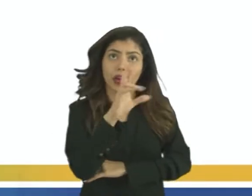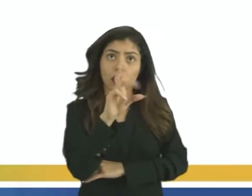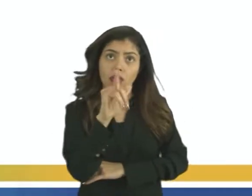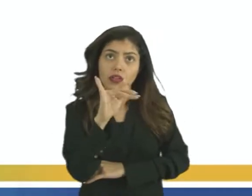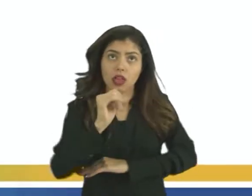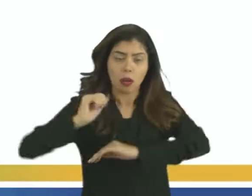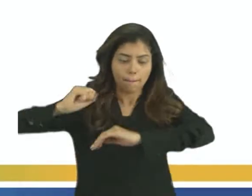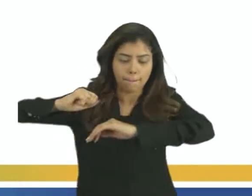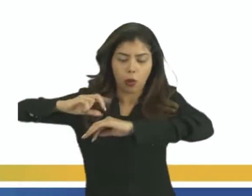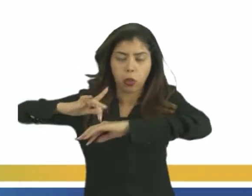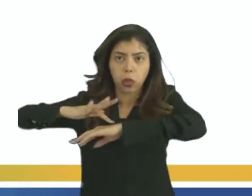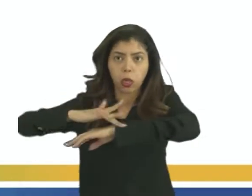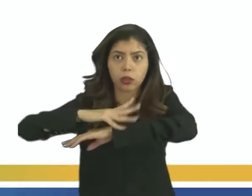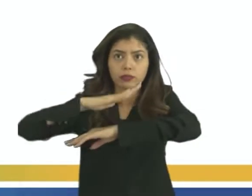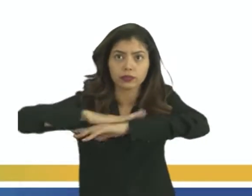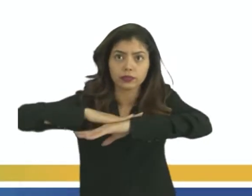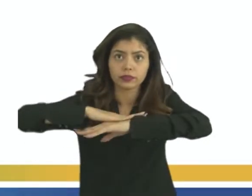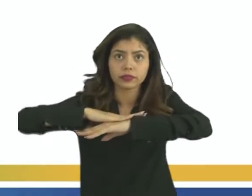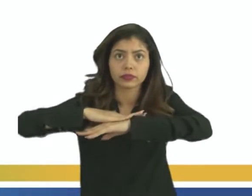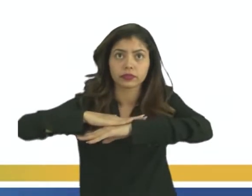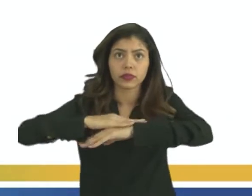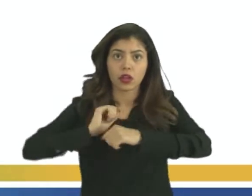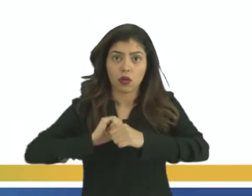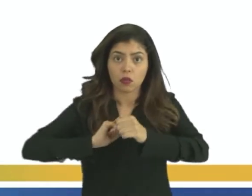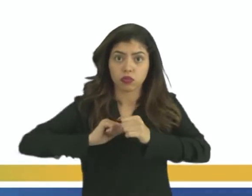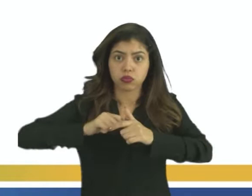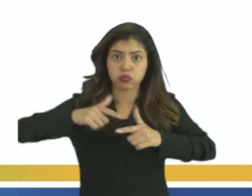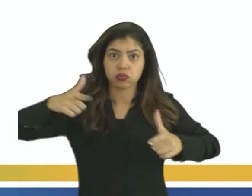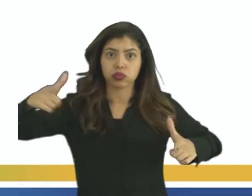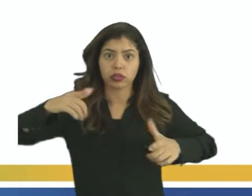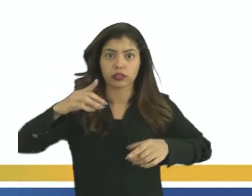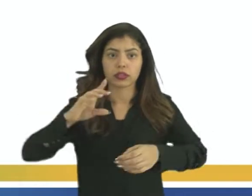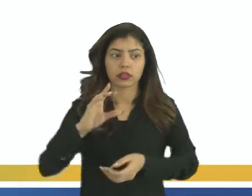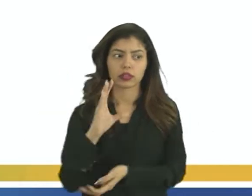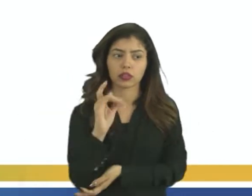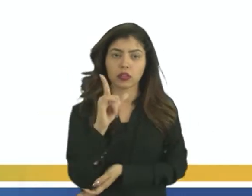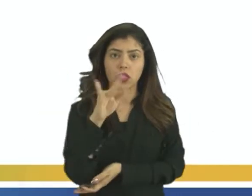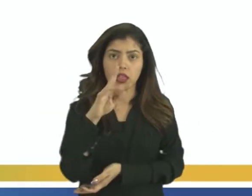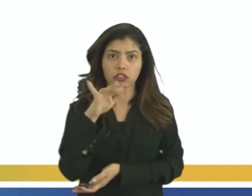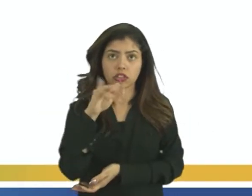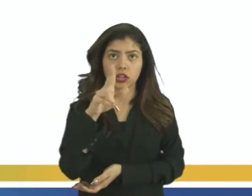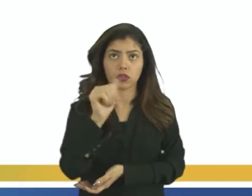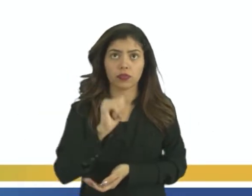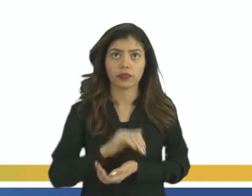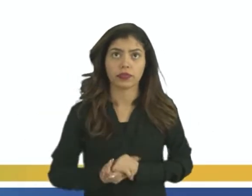do sangue, alteração no colesterol, a hipertensão,